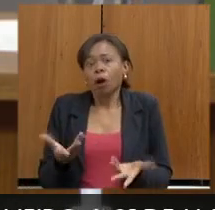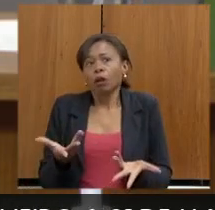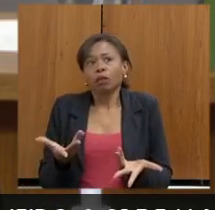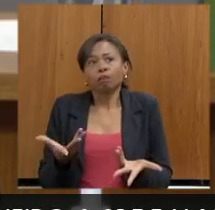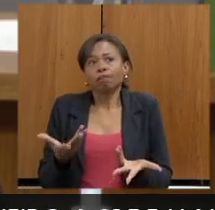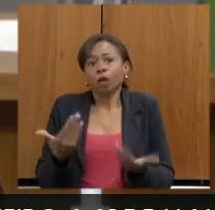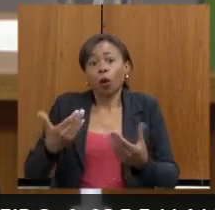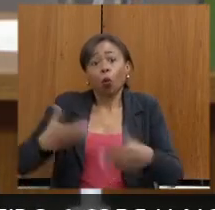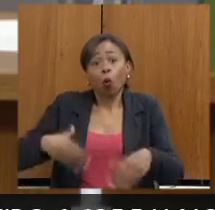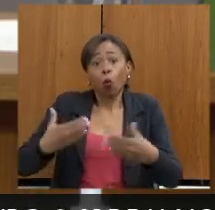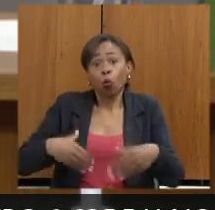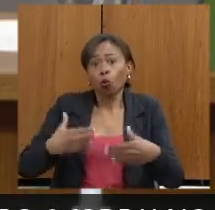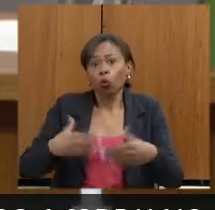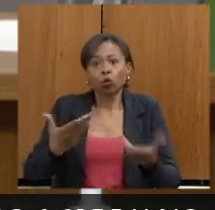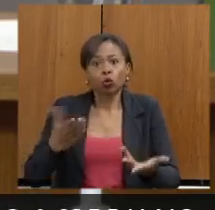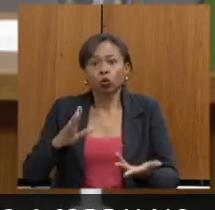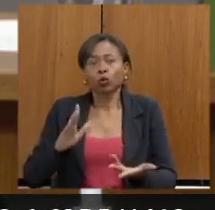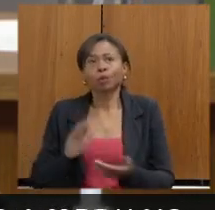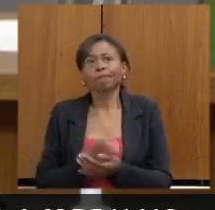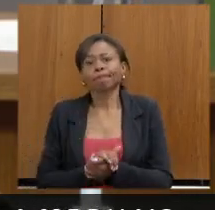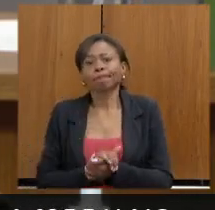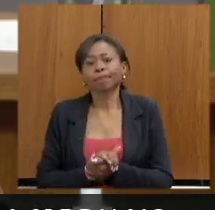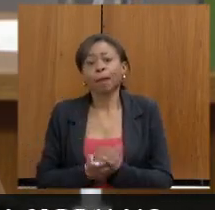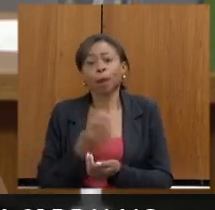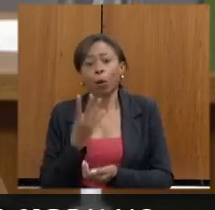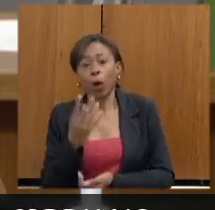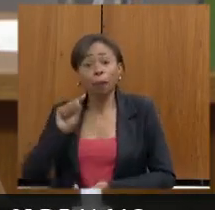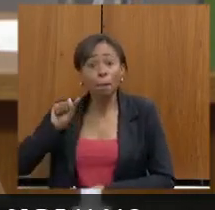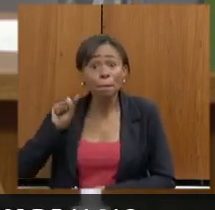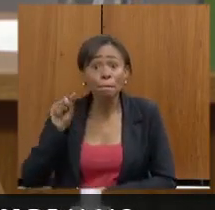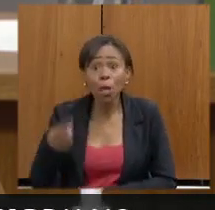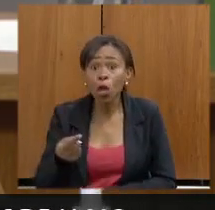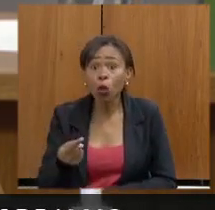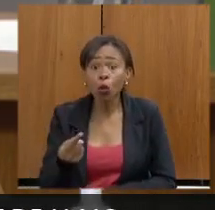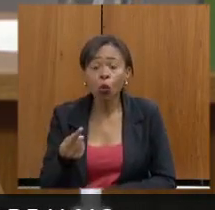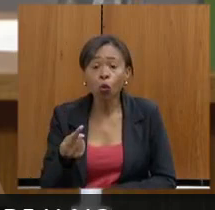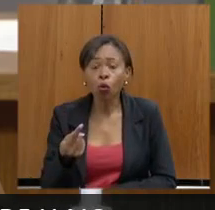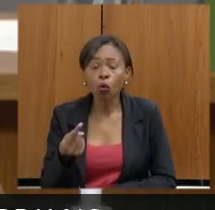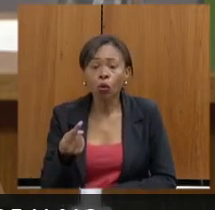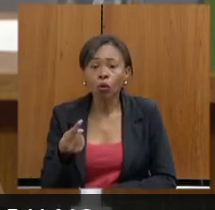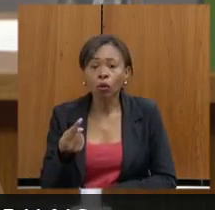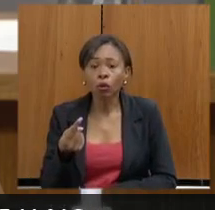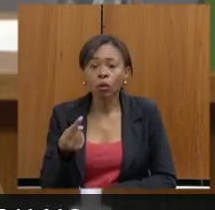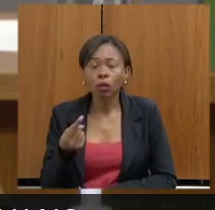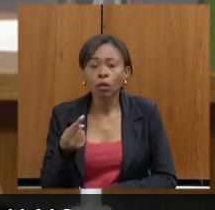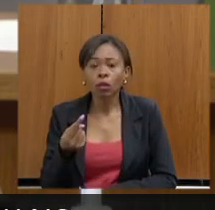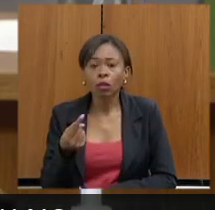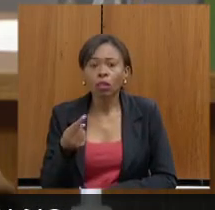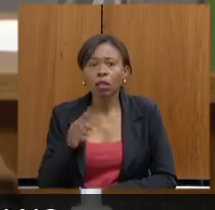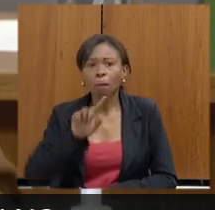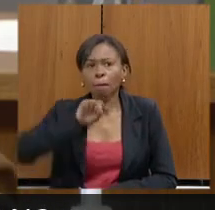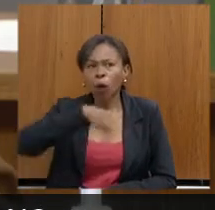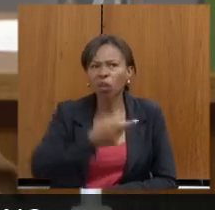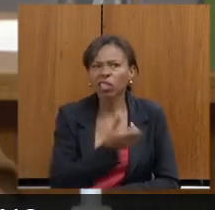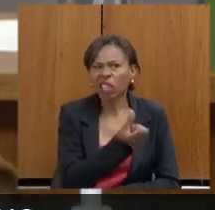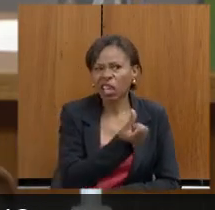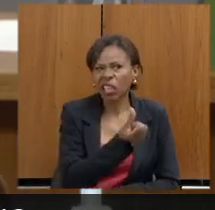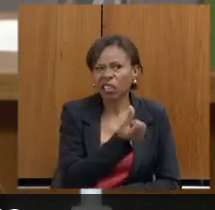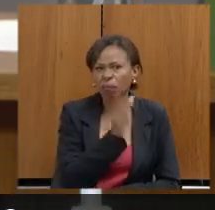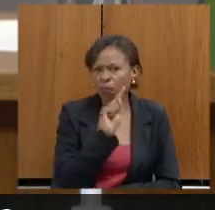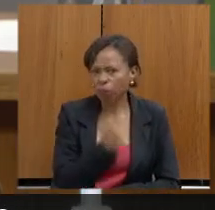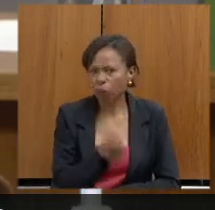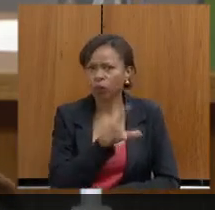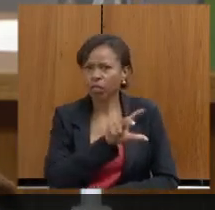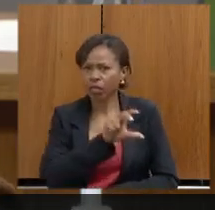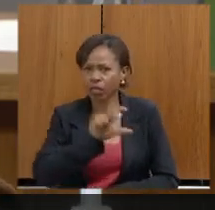aconteceu no passado o senhor sabe muito bem disso concurso aí para quatro mil de uma vez só tivemos com depois 3500k de fazer hoje era